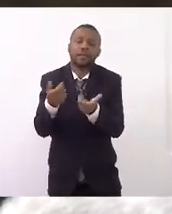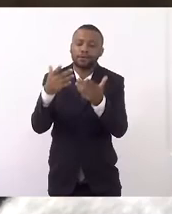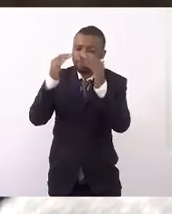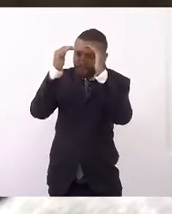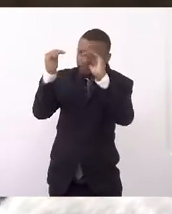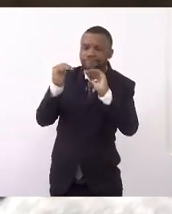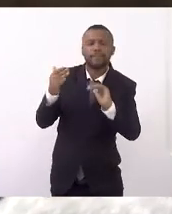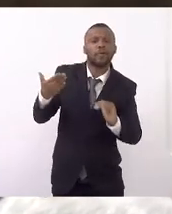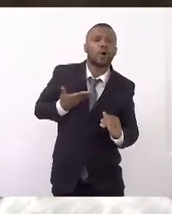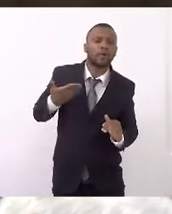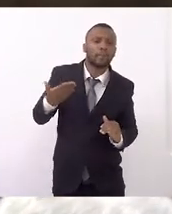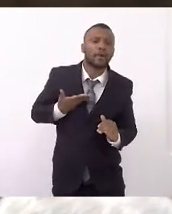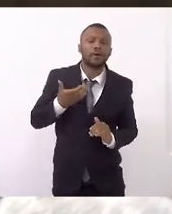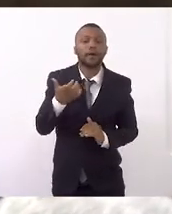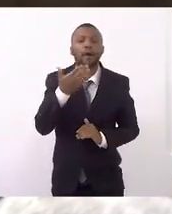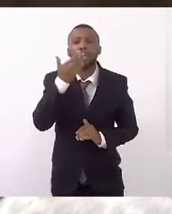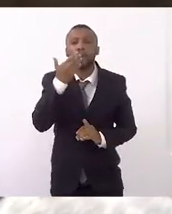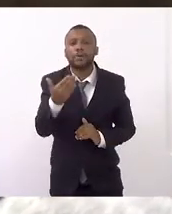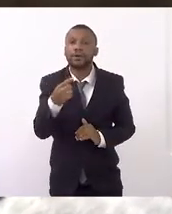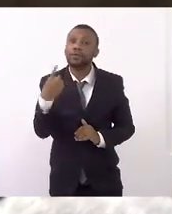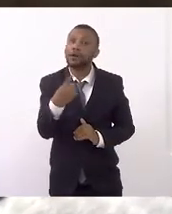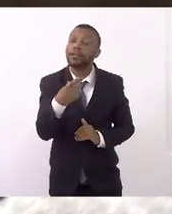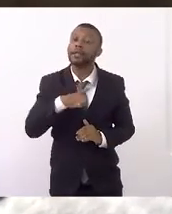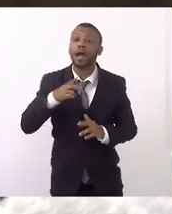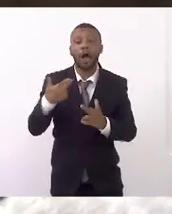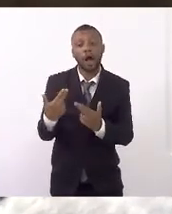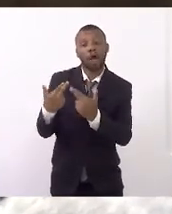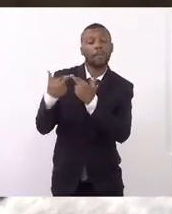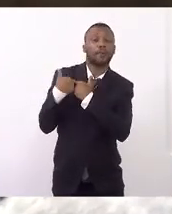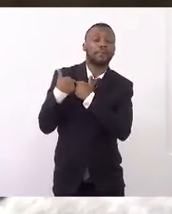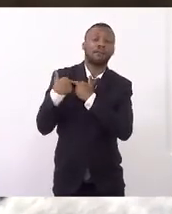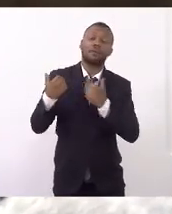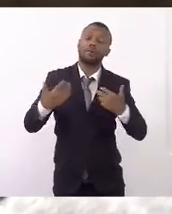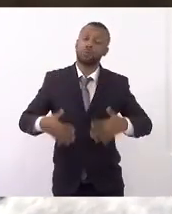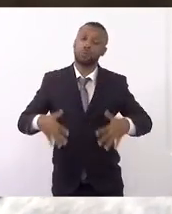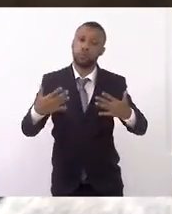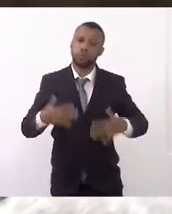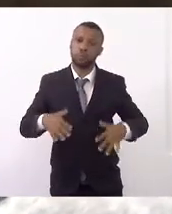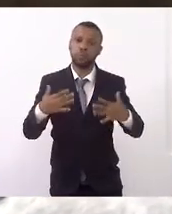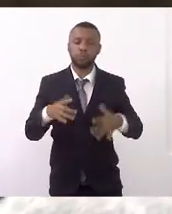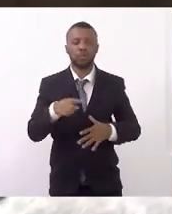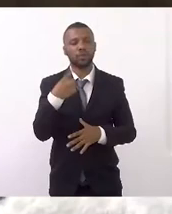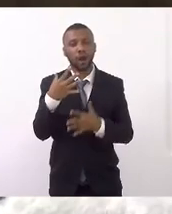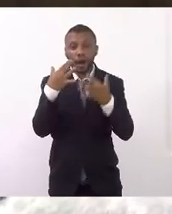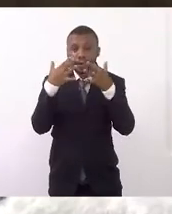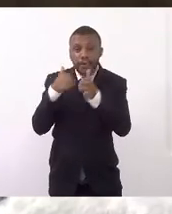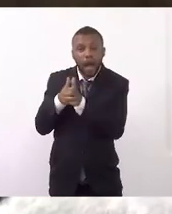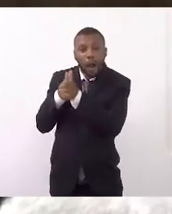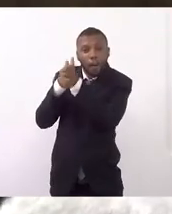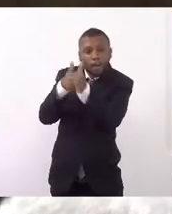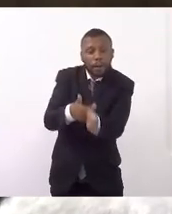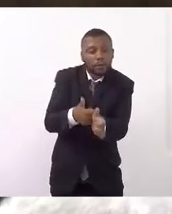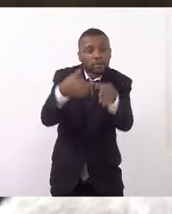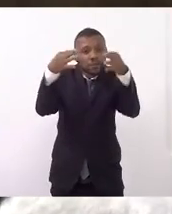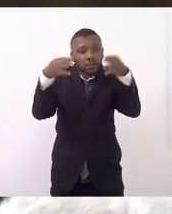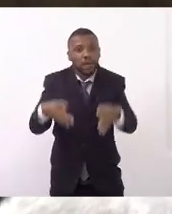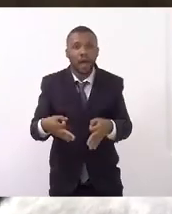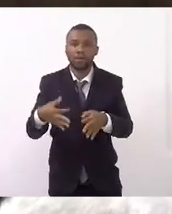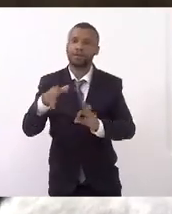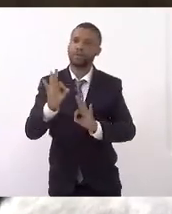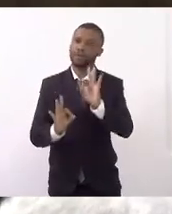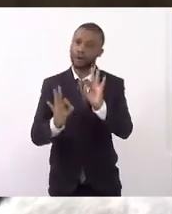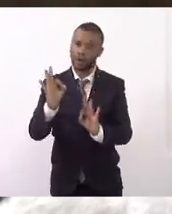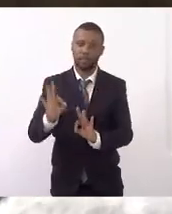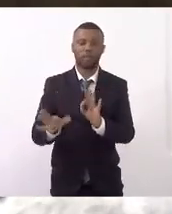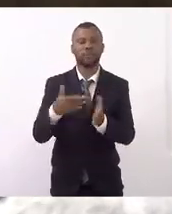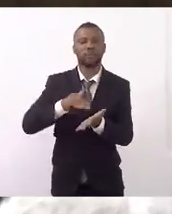pedir que nós tenhamos agora muita responsabilidade e acompanhemos aqui o que foi feito. O secretário de Educação